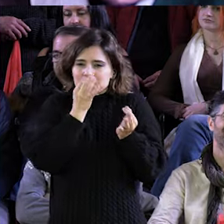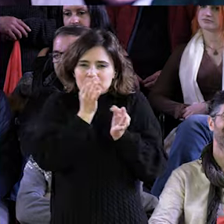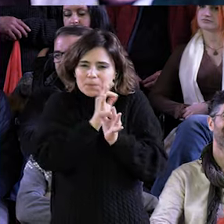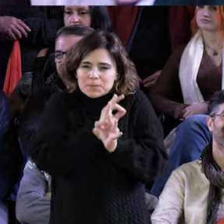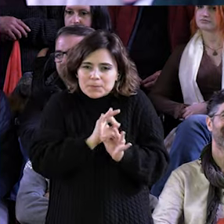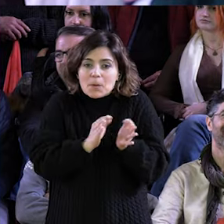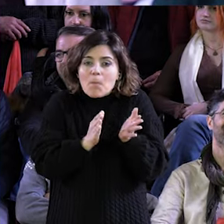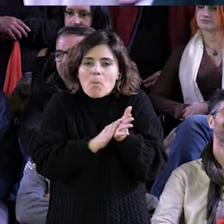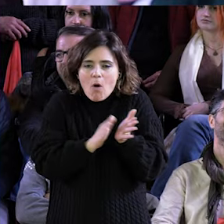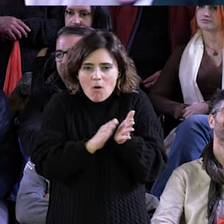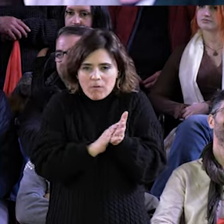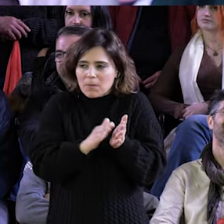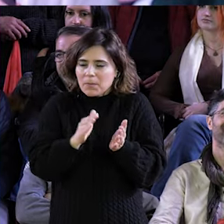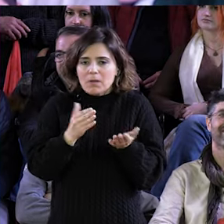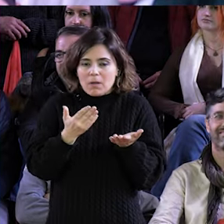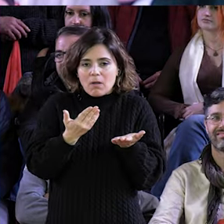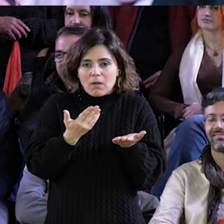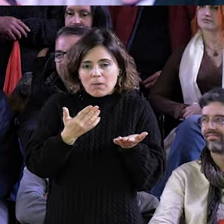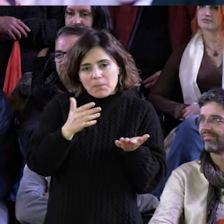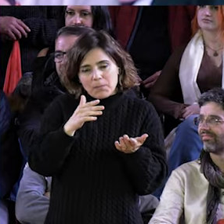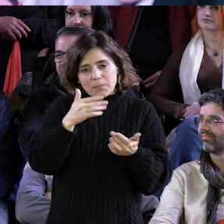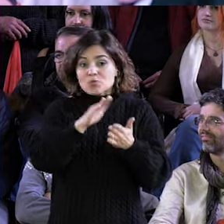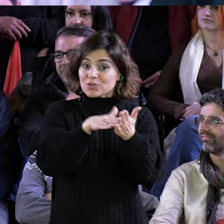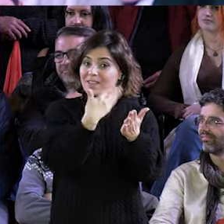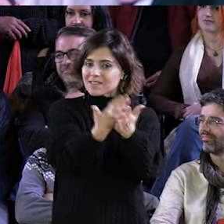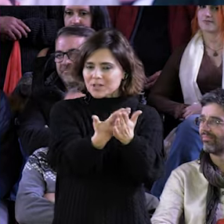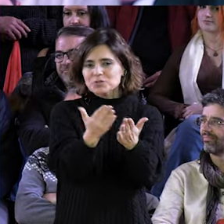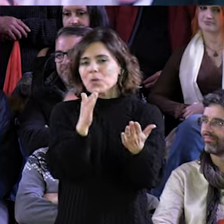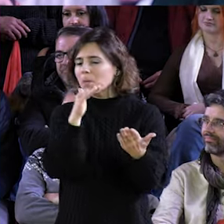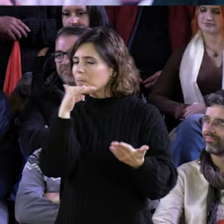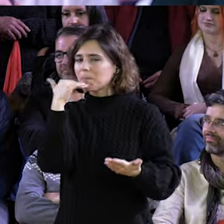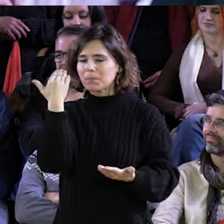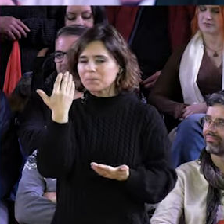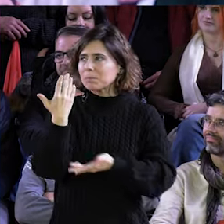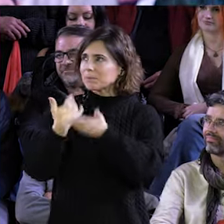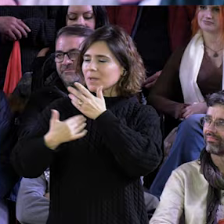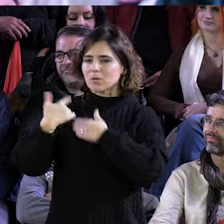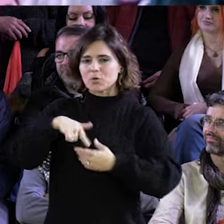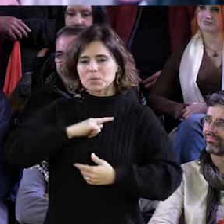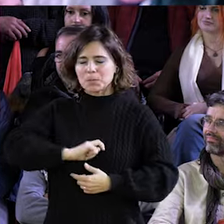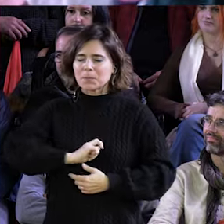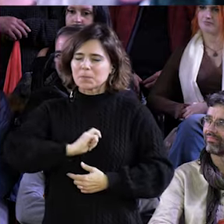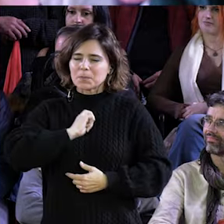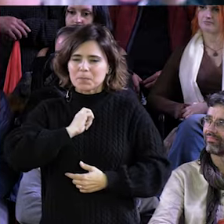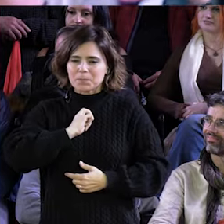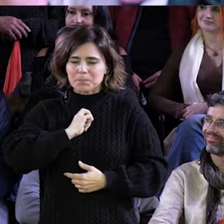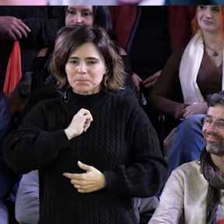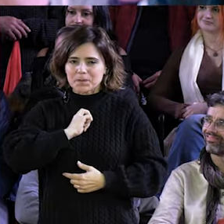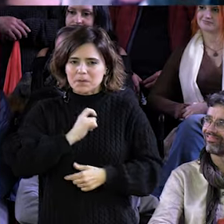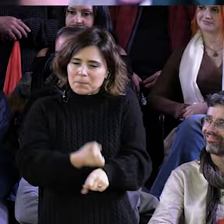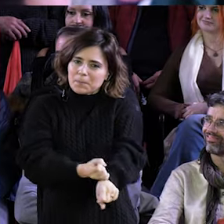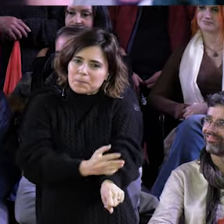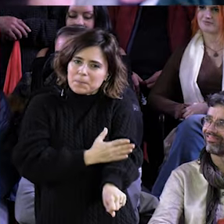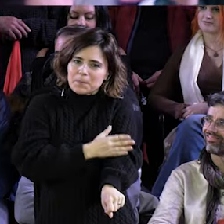particular o talento dos nossos candidatos e das nossas candidatas. Ainda há uns dias nos emocionávamos em Coimbra com o Miguel Cardina